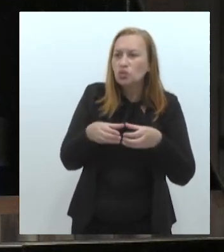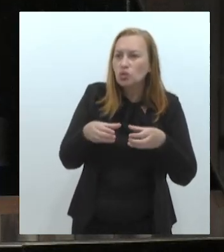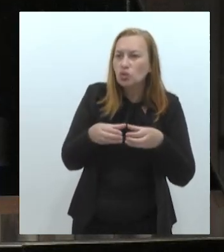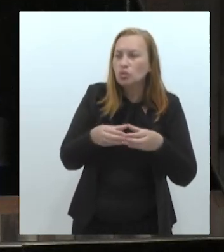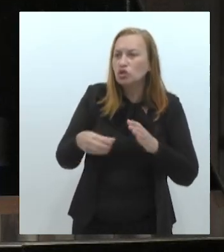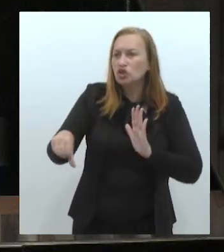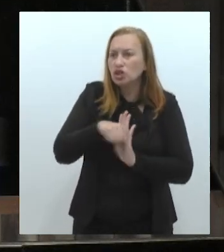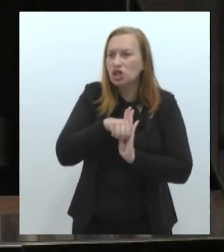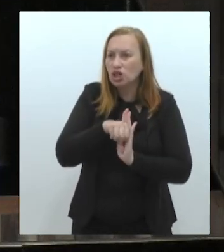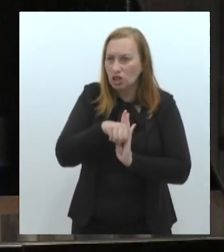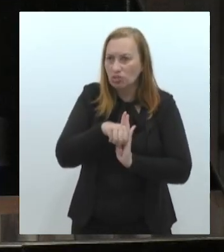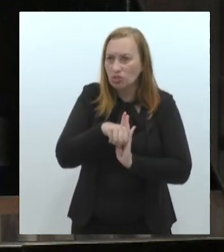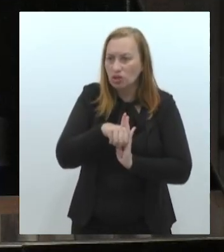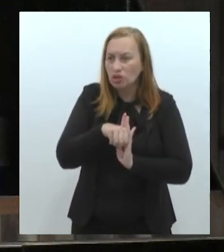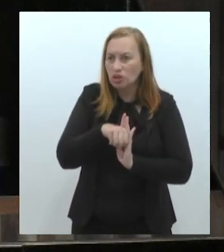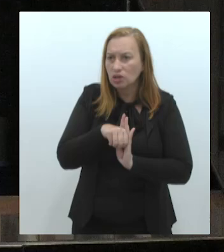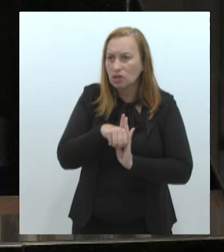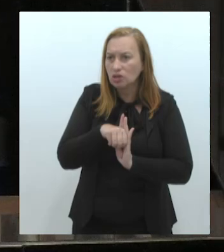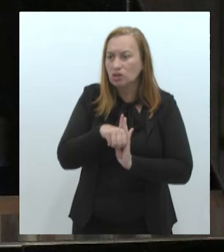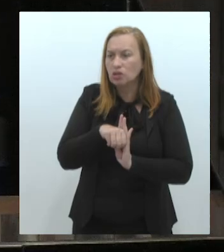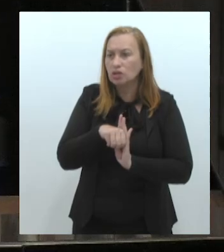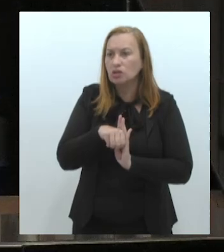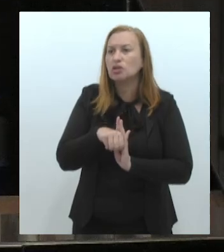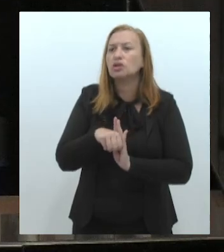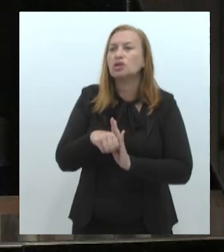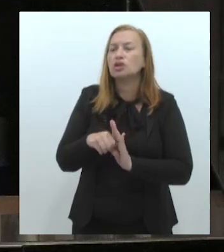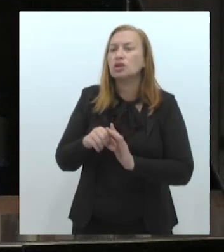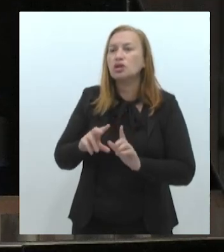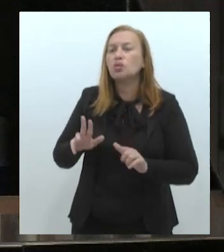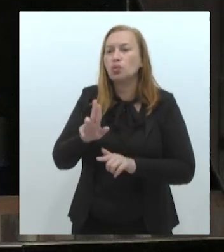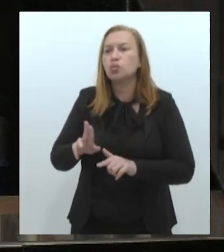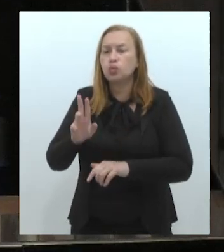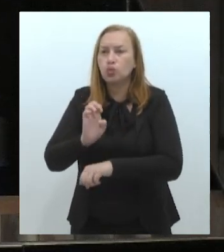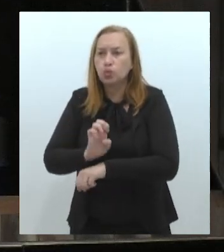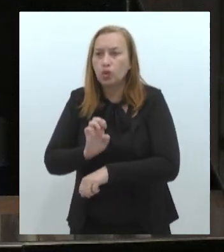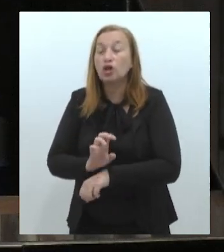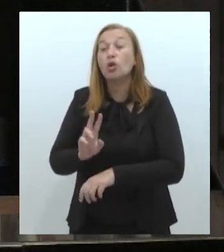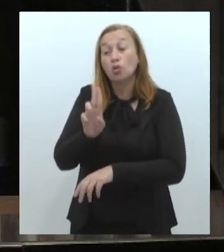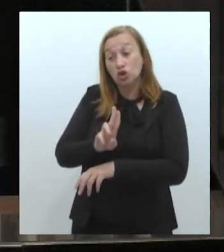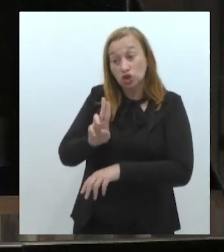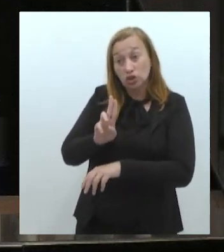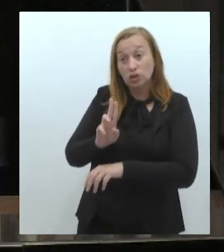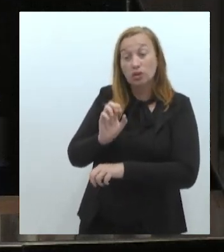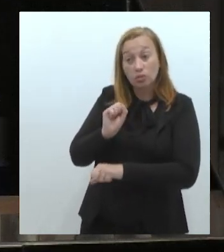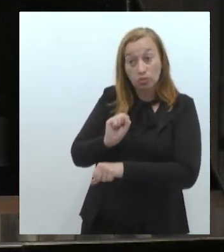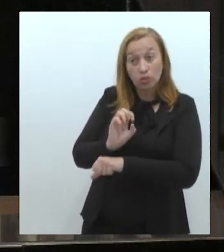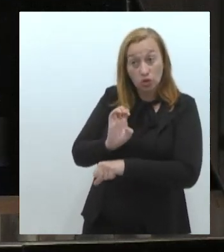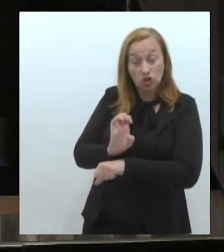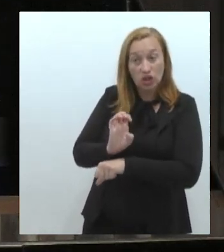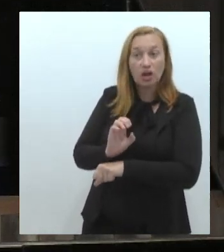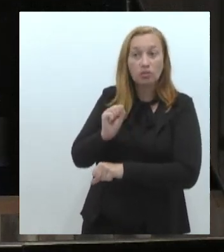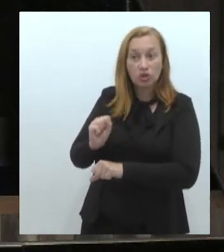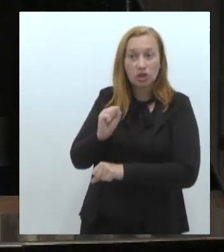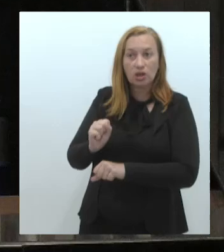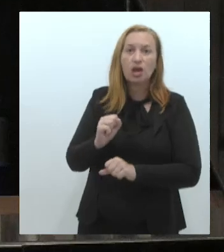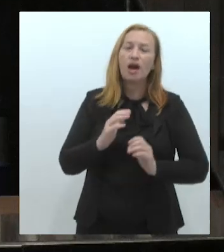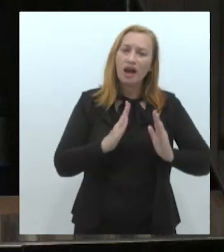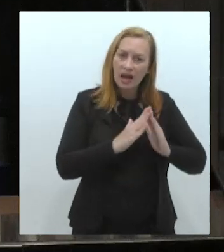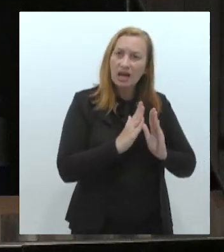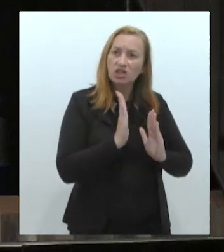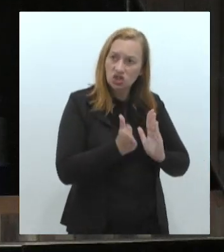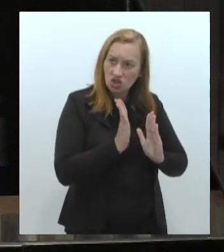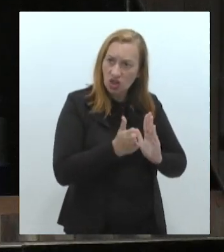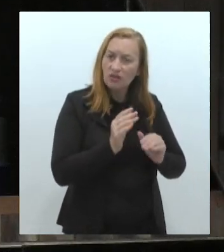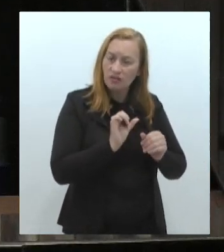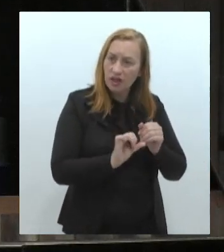que se alimentam exatamente desse vácuo do Estado. Porque o Estado poderia, e essa casa já fez o seu dever de casa.